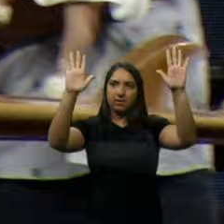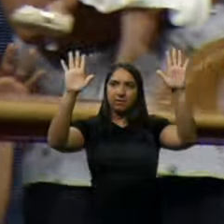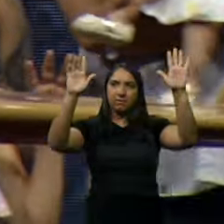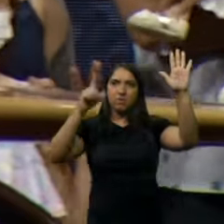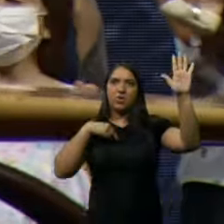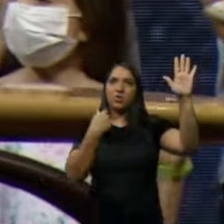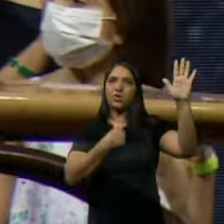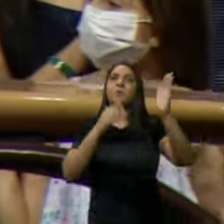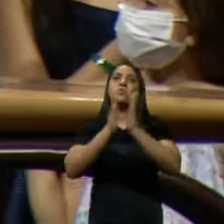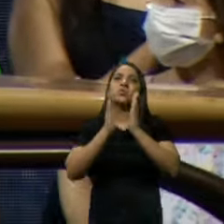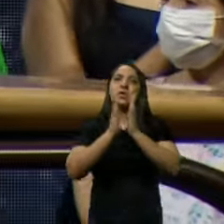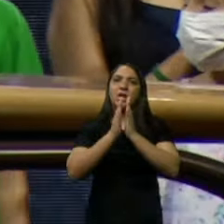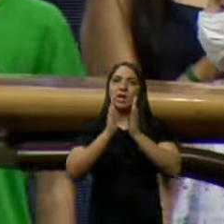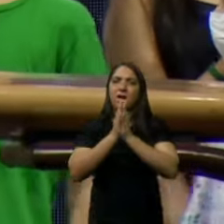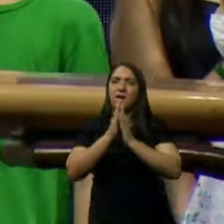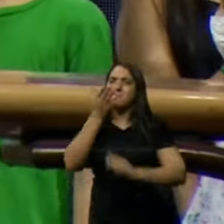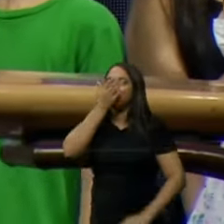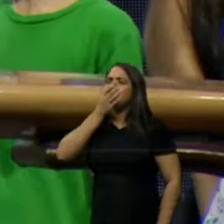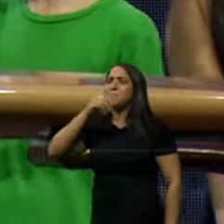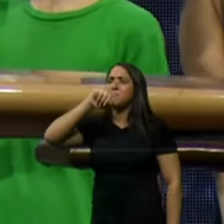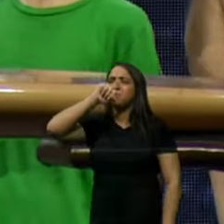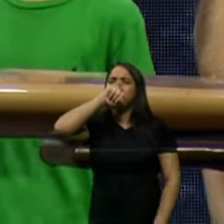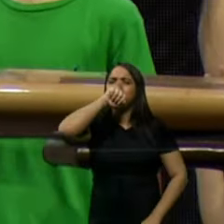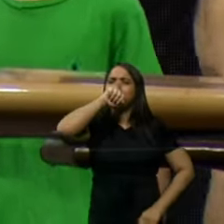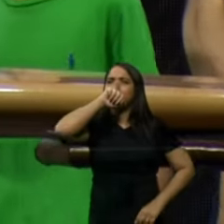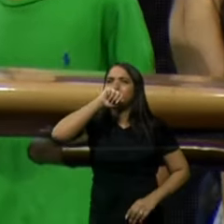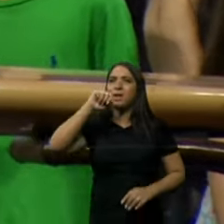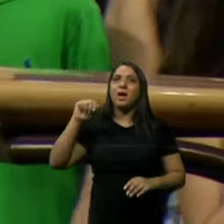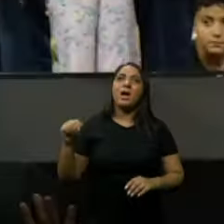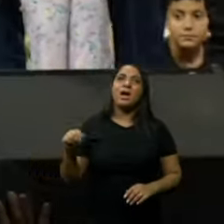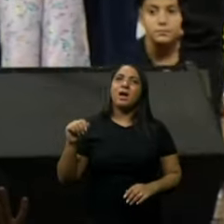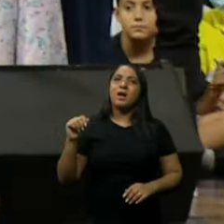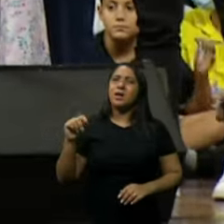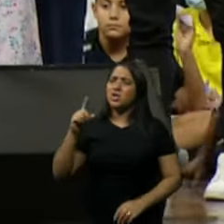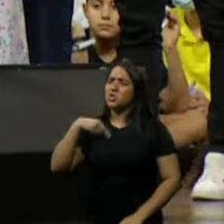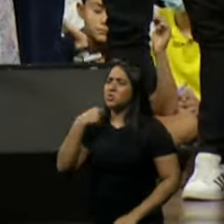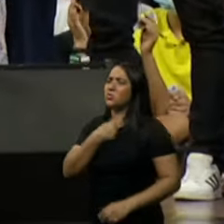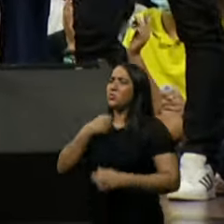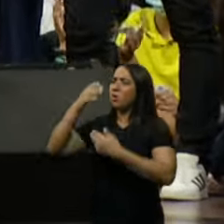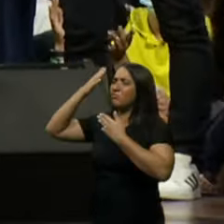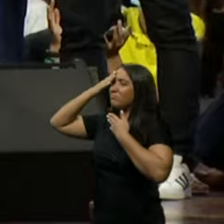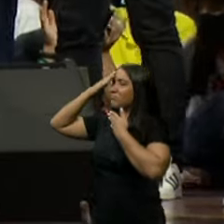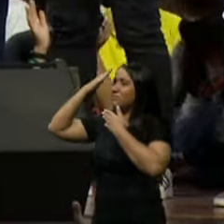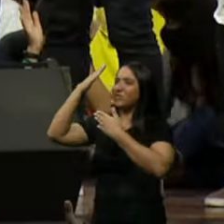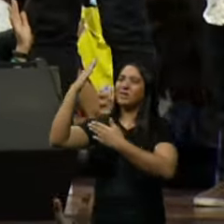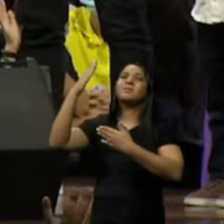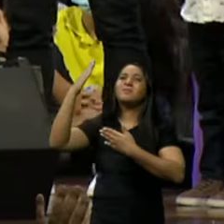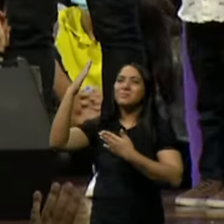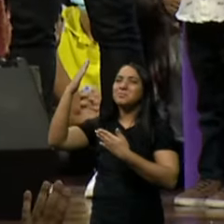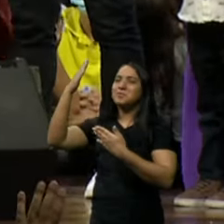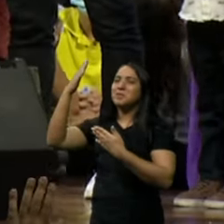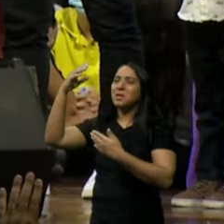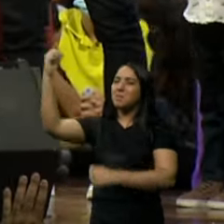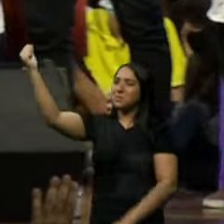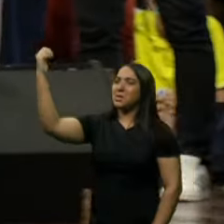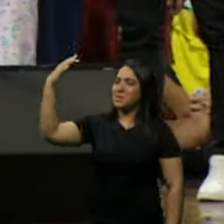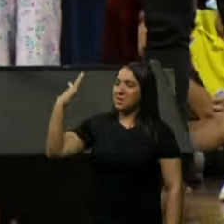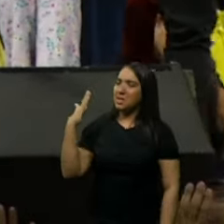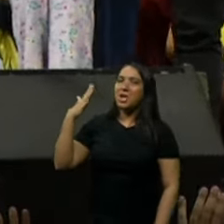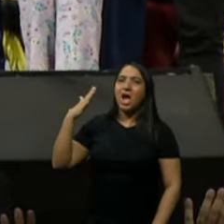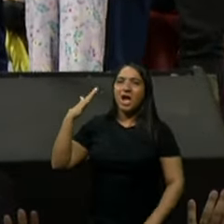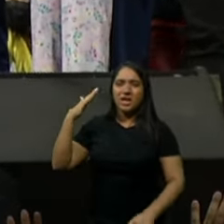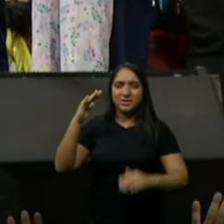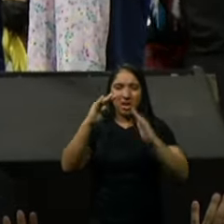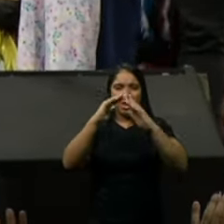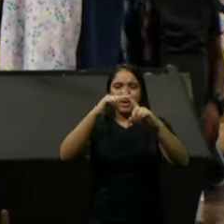orar pai nesse encontro da nossa família espiritual nós te agradecemos porque o Senhor tem nos dado a graça de vemos